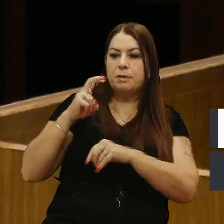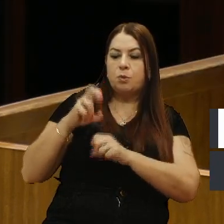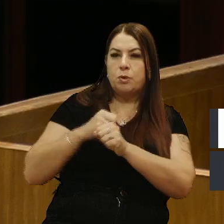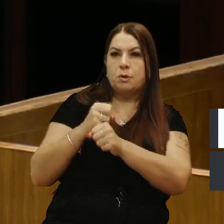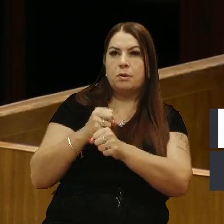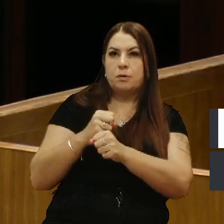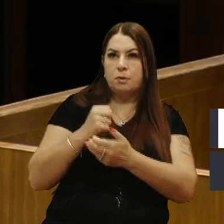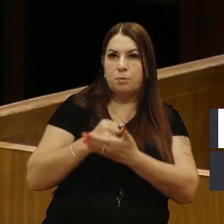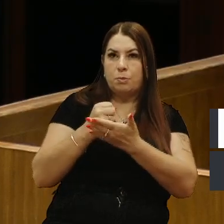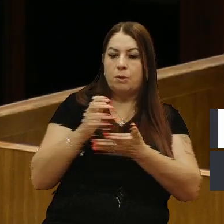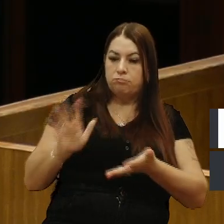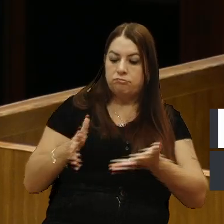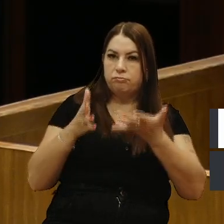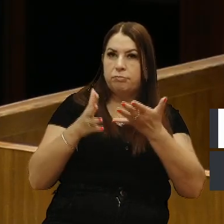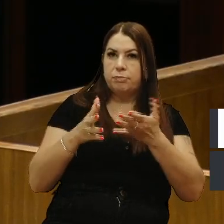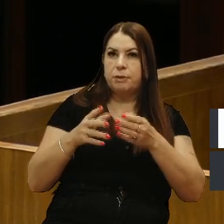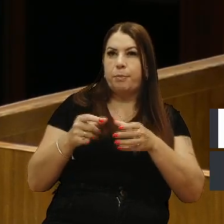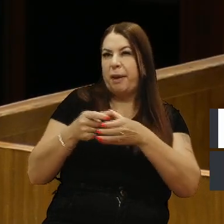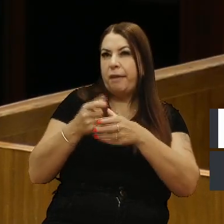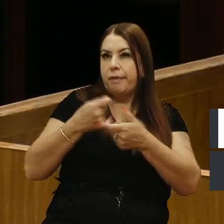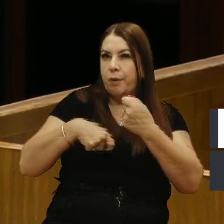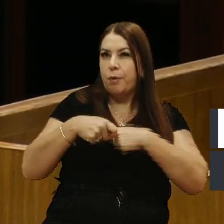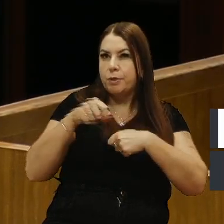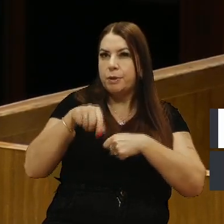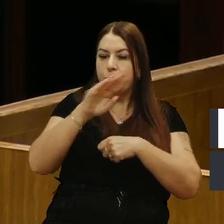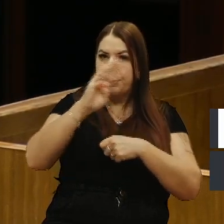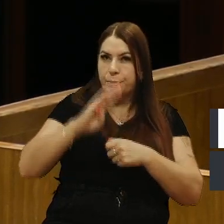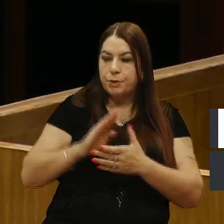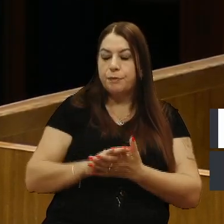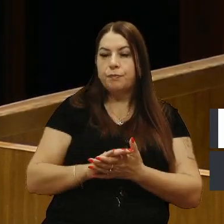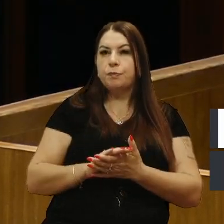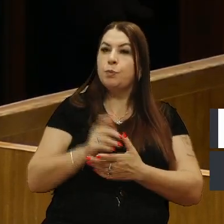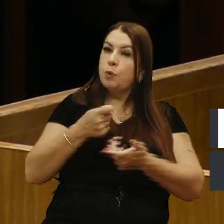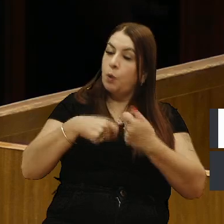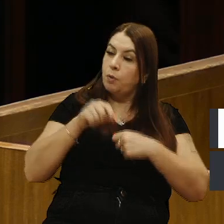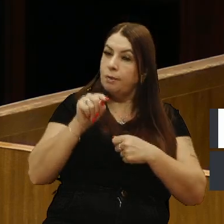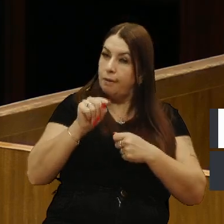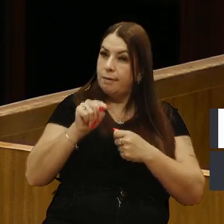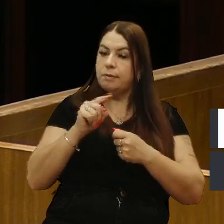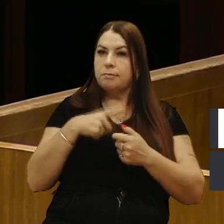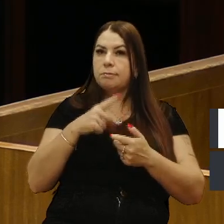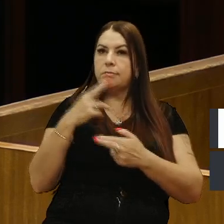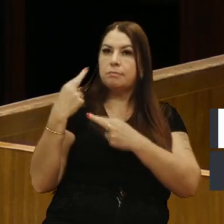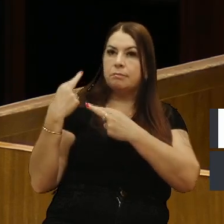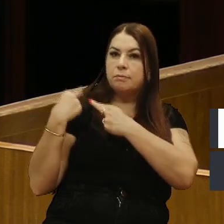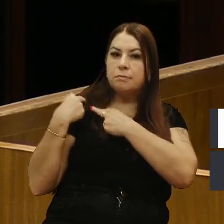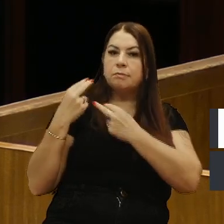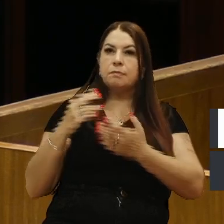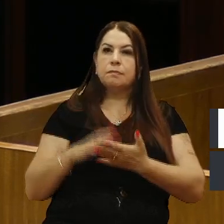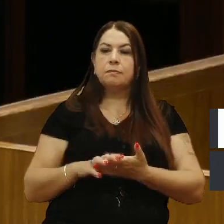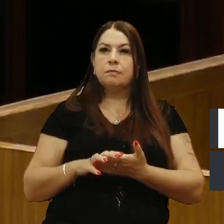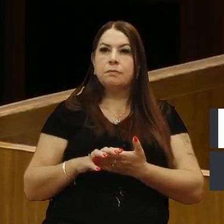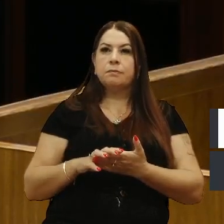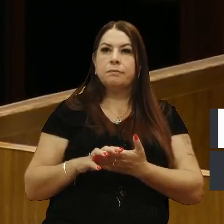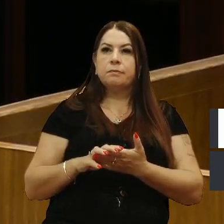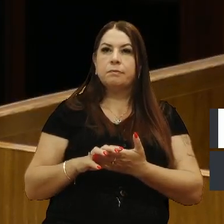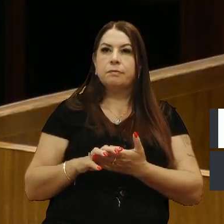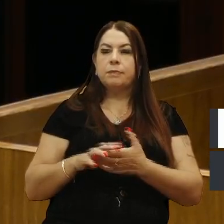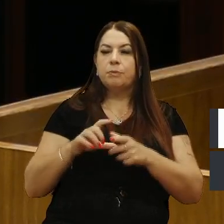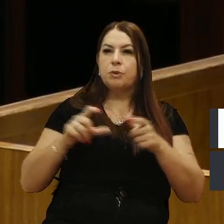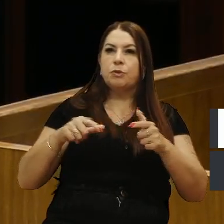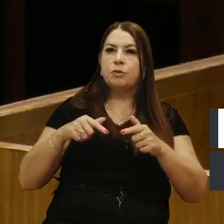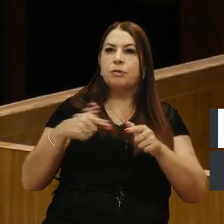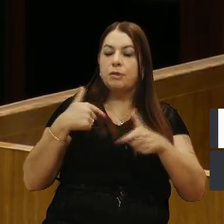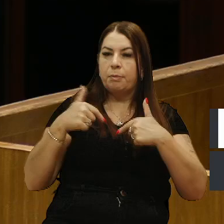anos apoia e impulsiona os pequenos negócios no Brasil. Negócios estes que são responsáveis por grande parte da geração